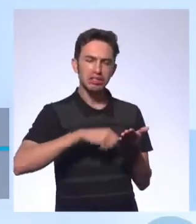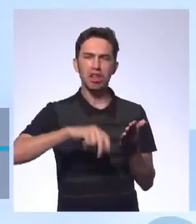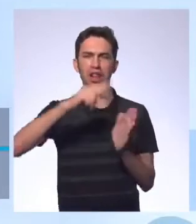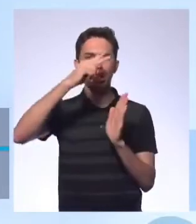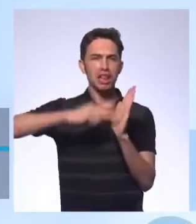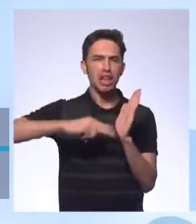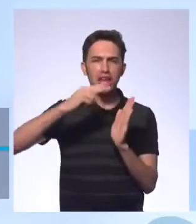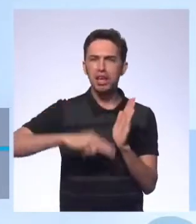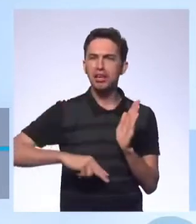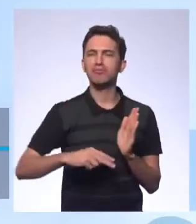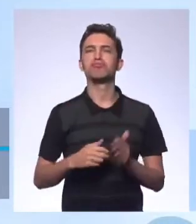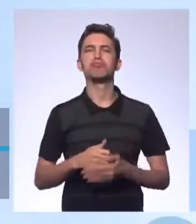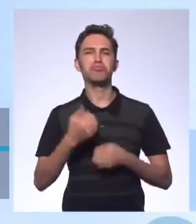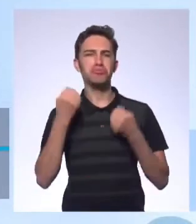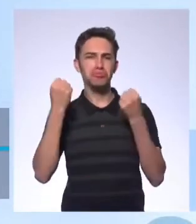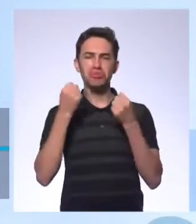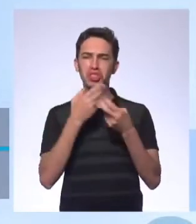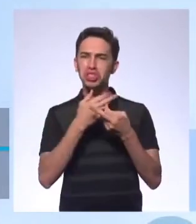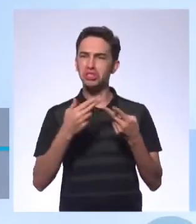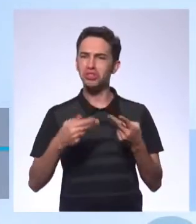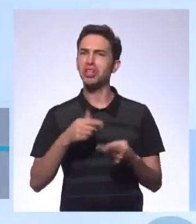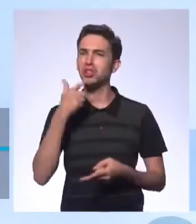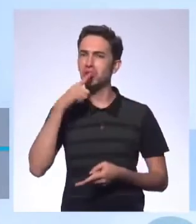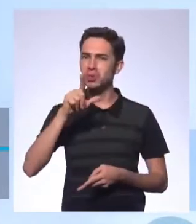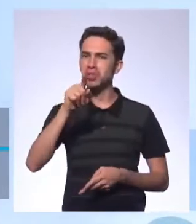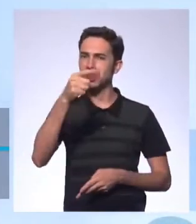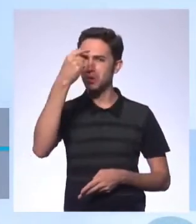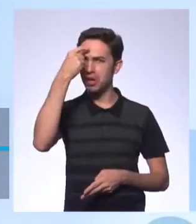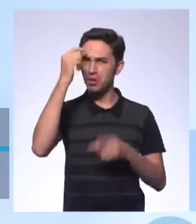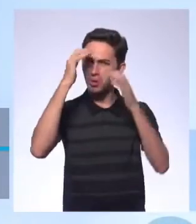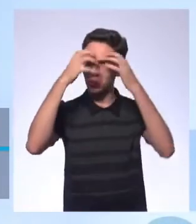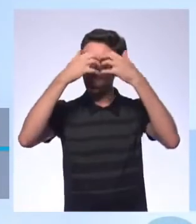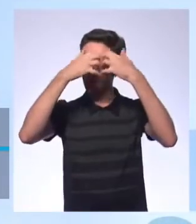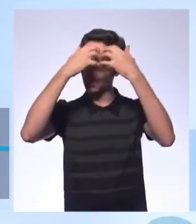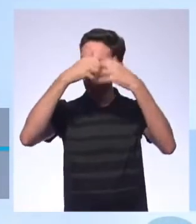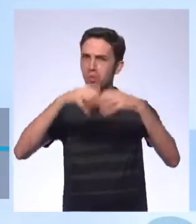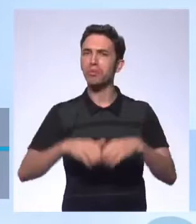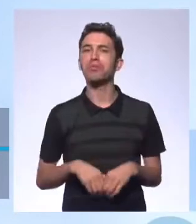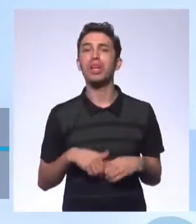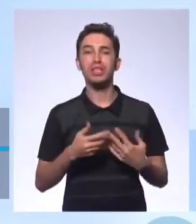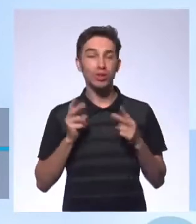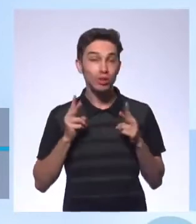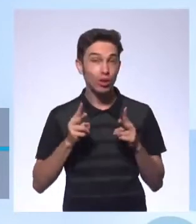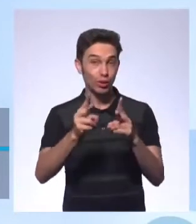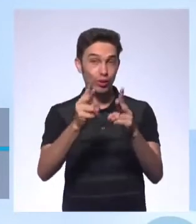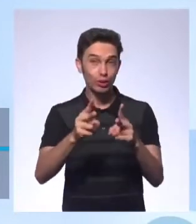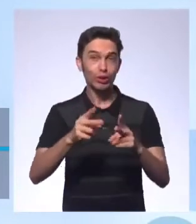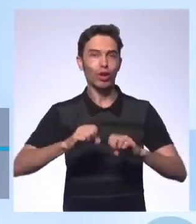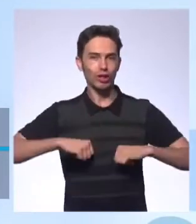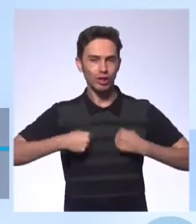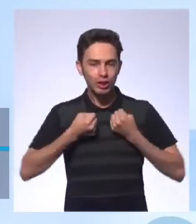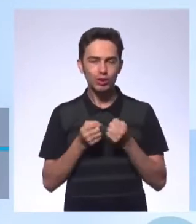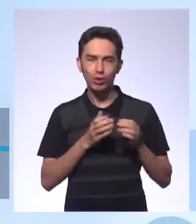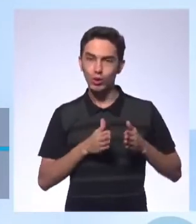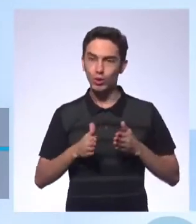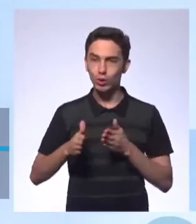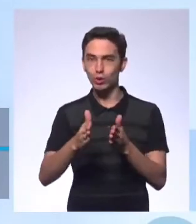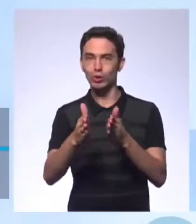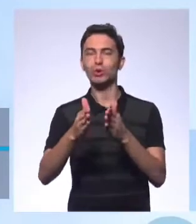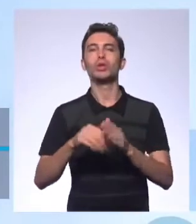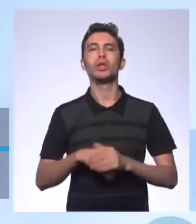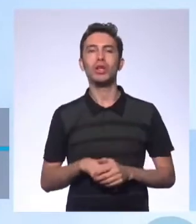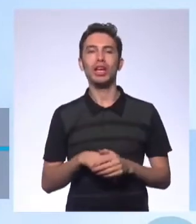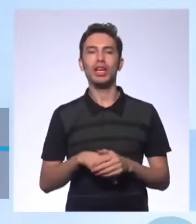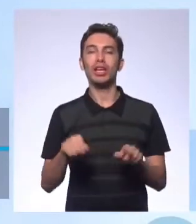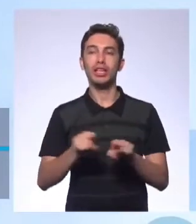lendo, fazendo coisas poderosas aí com a sua mente. Então, é só continuar nessa caminhada, tendo como sua